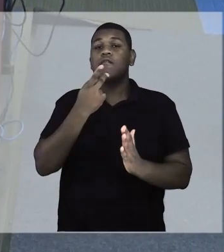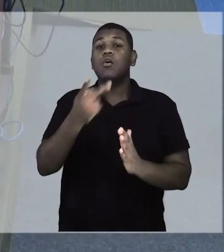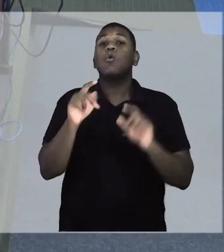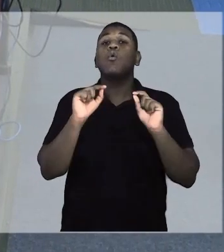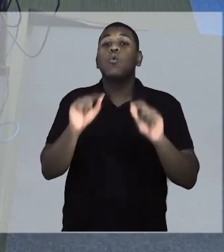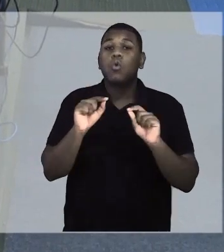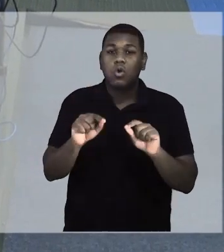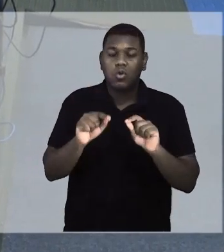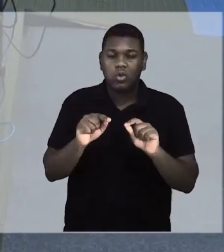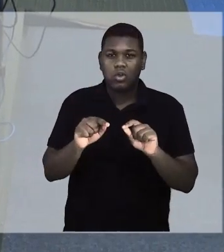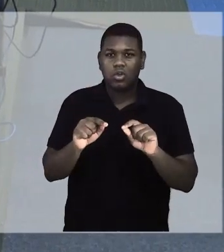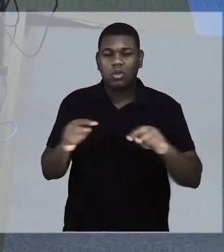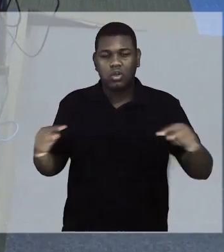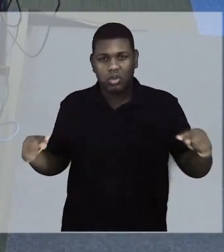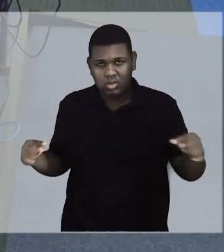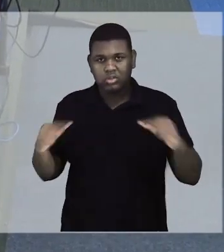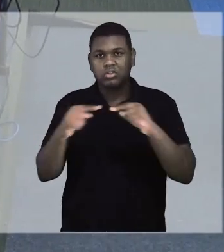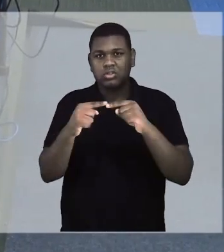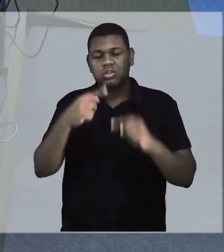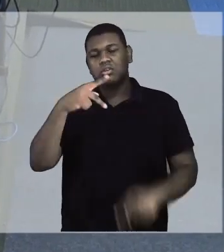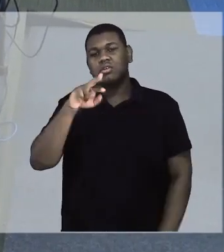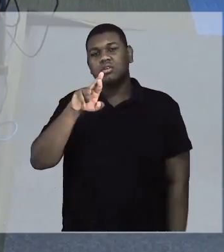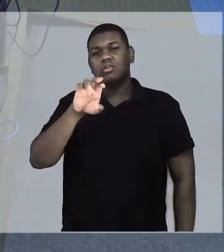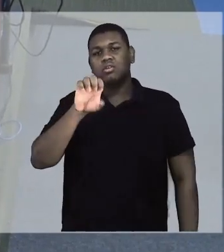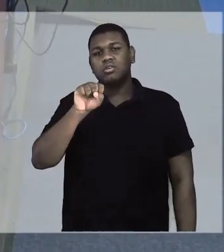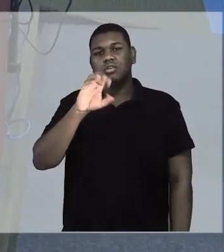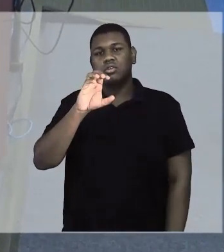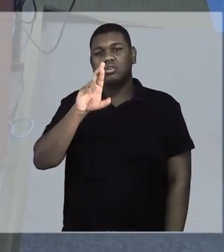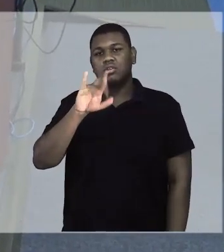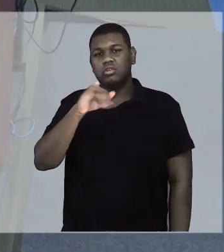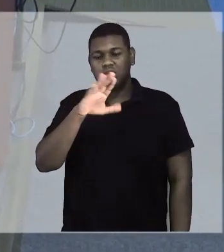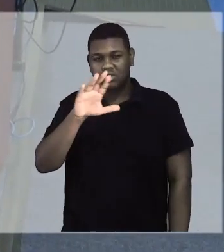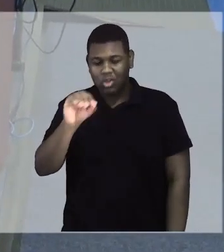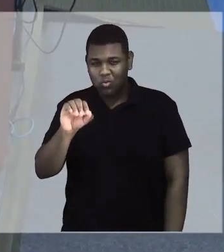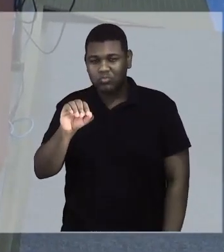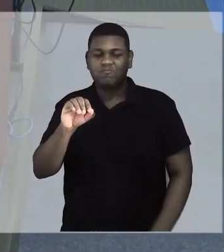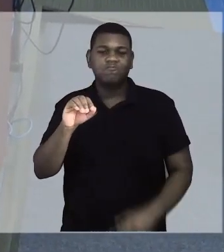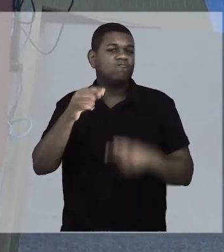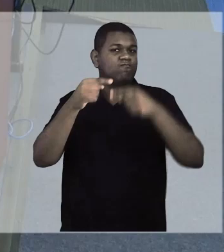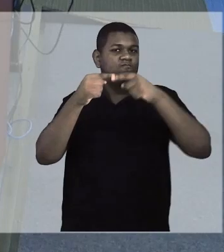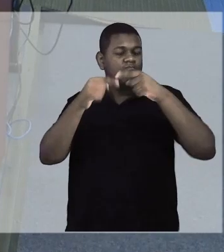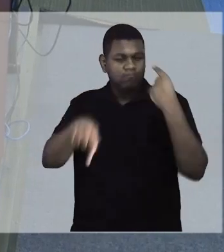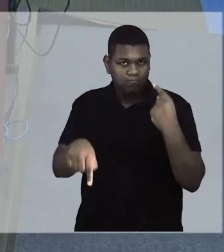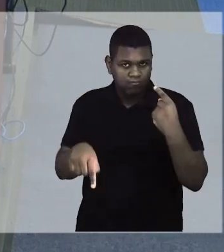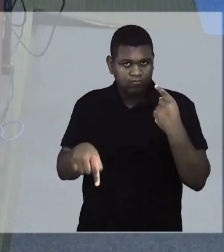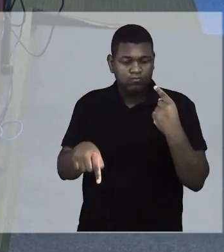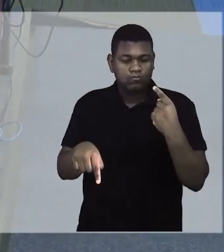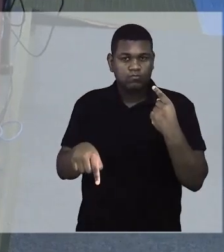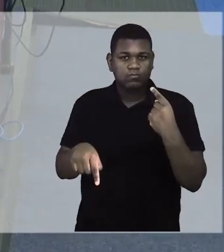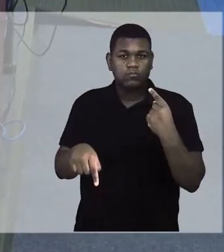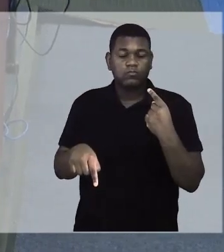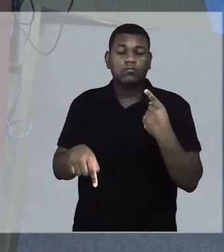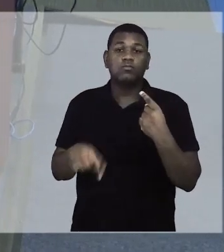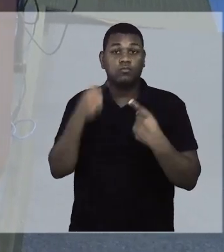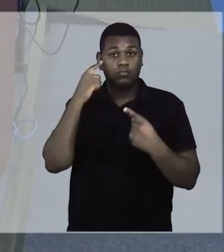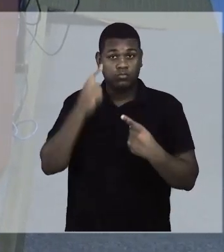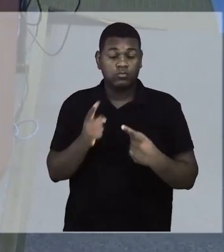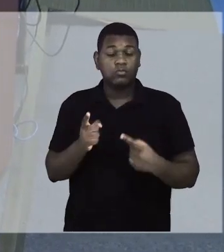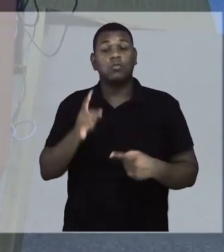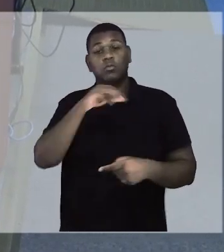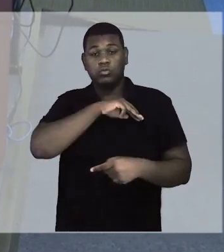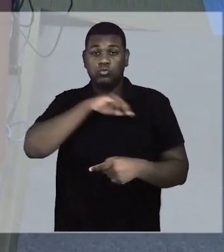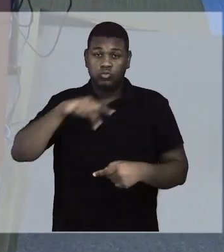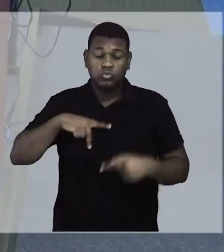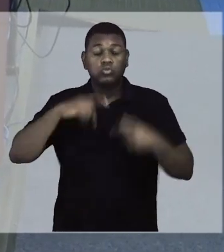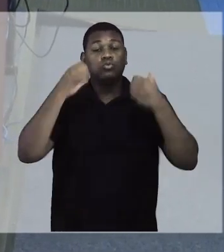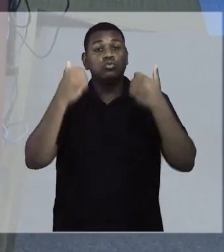o Ministério Público diz que a alegação preliminar da prescrição da pretensão punitiva